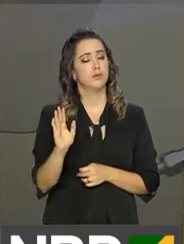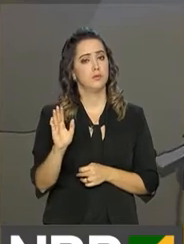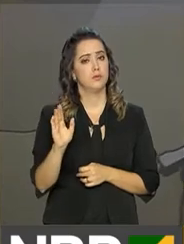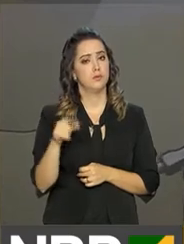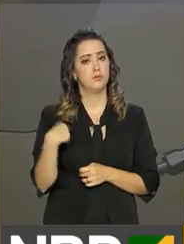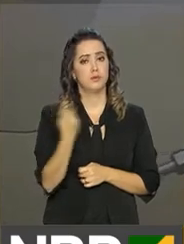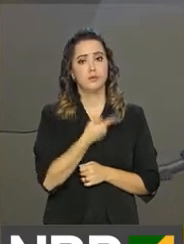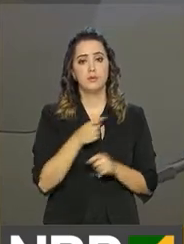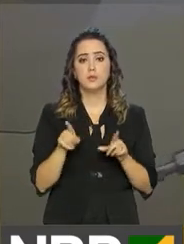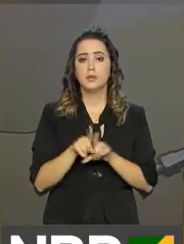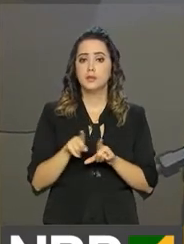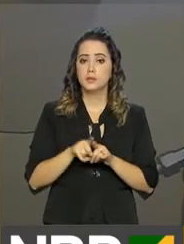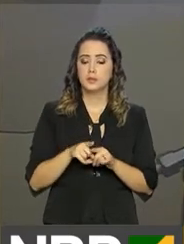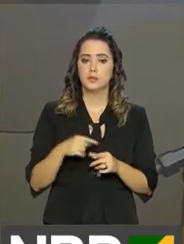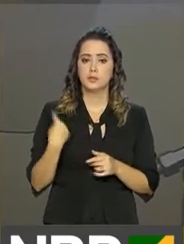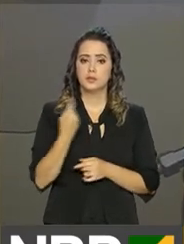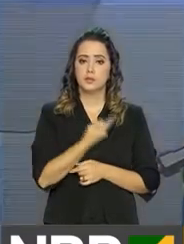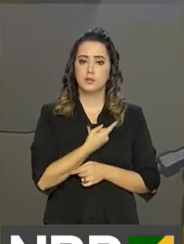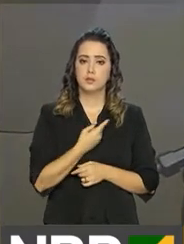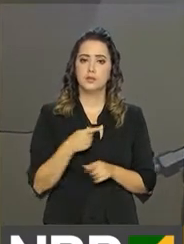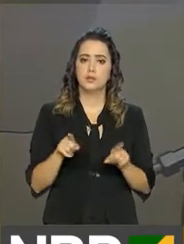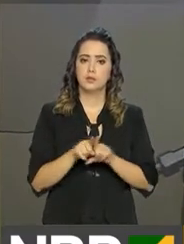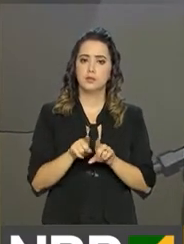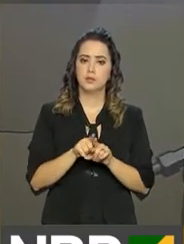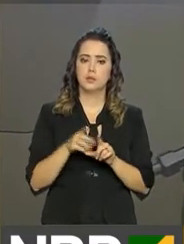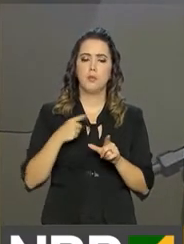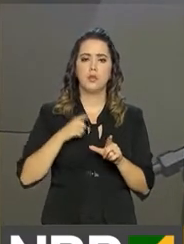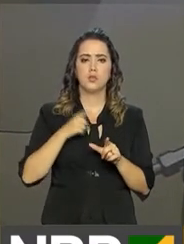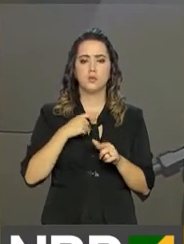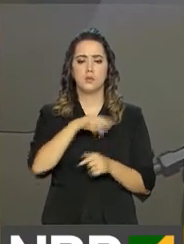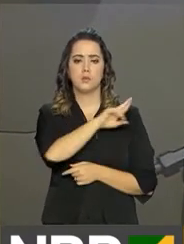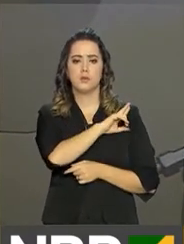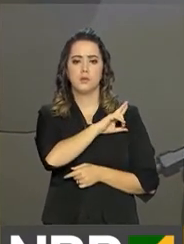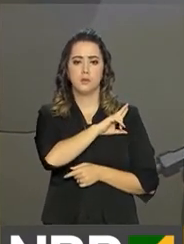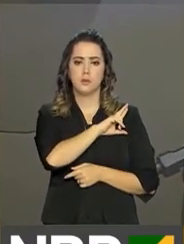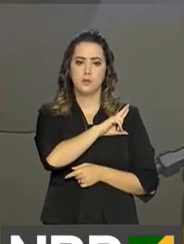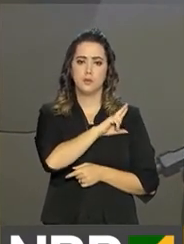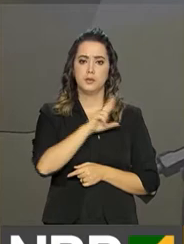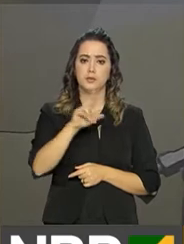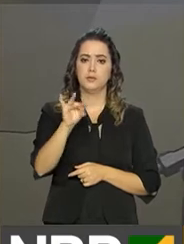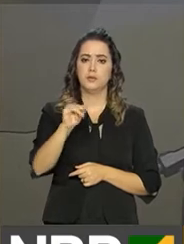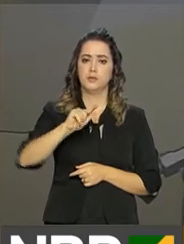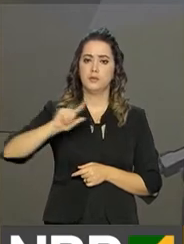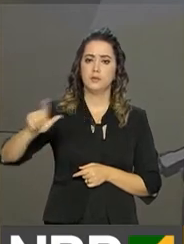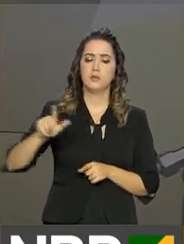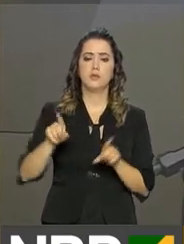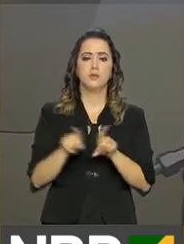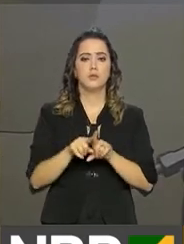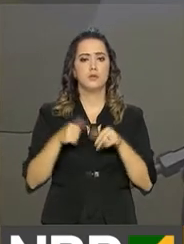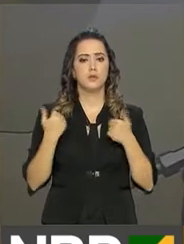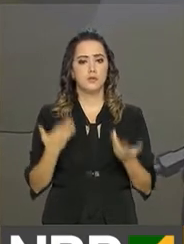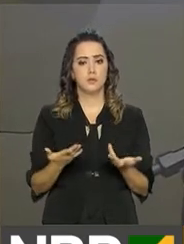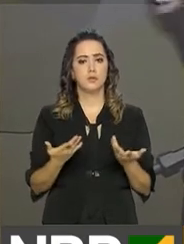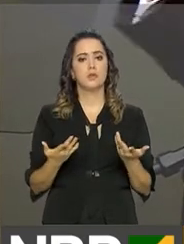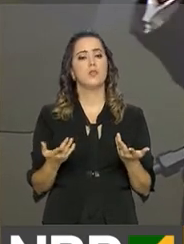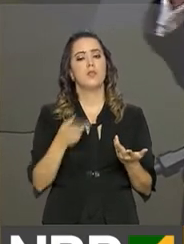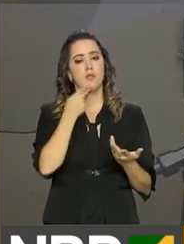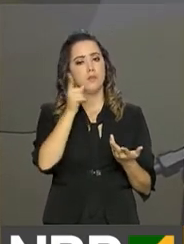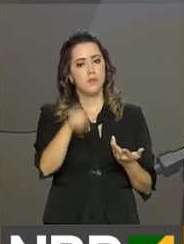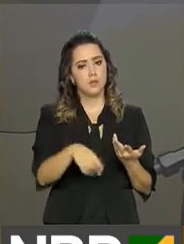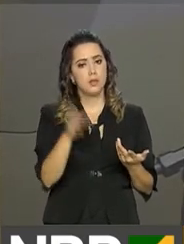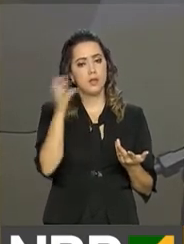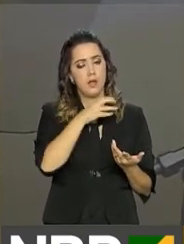e nós também, interessante, ao mesmo tempo que nós tivemos essa responsabilidade, chamada responsabilidade fiscal, e até só para dizer